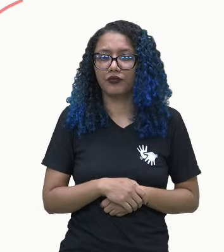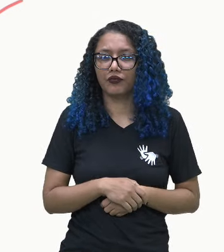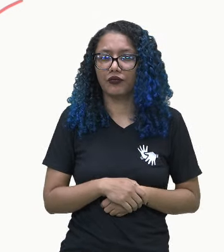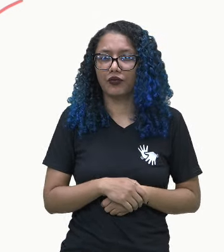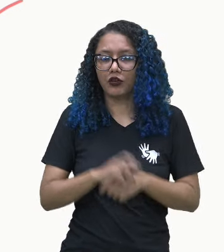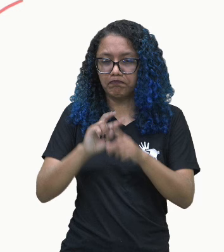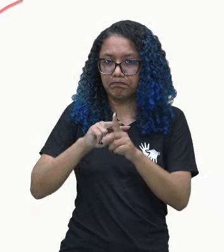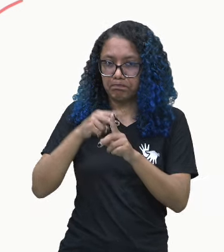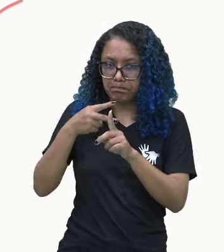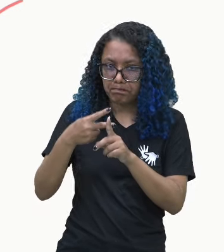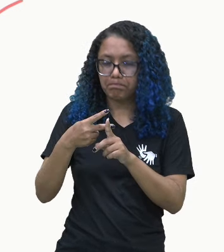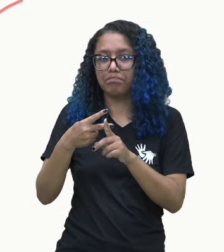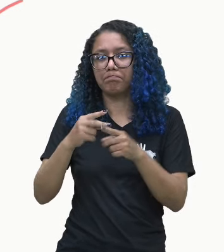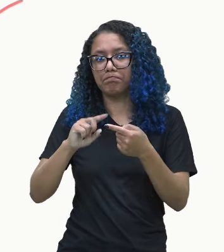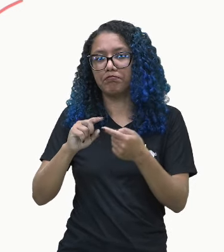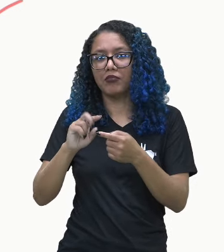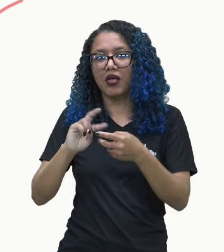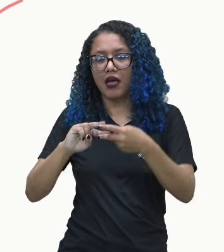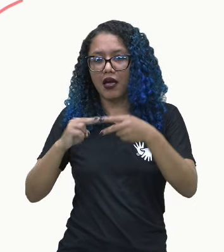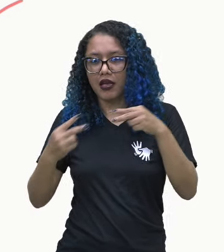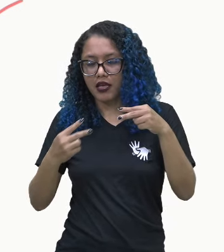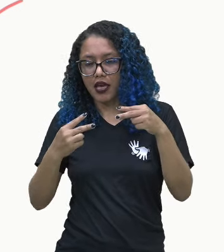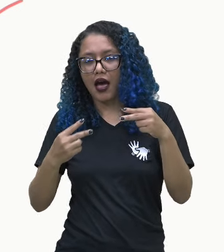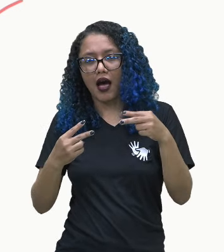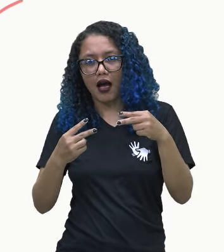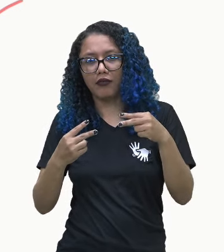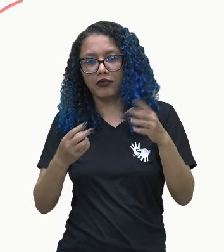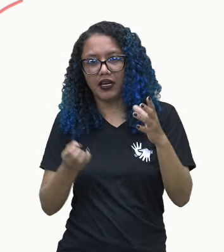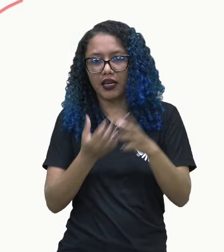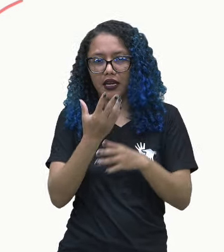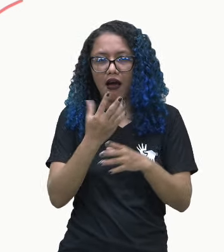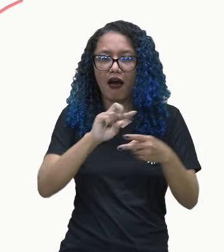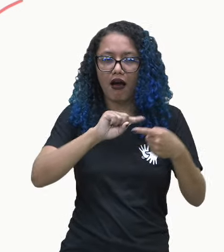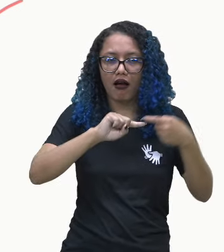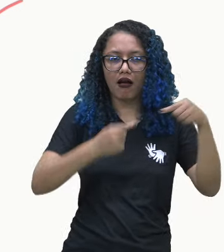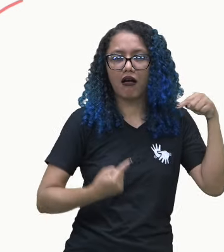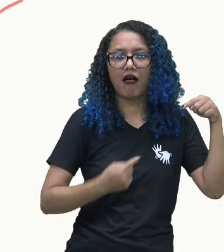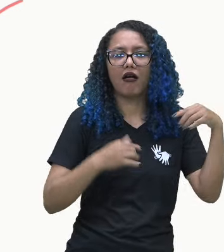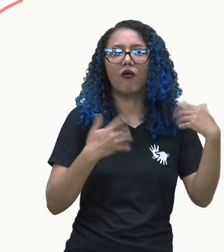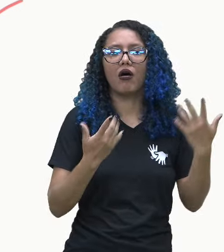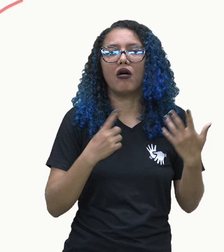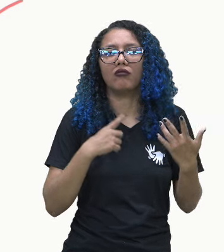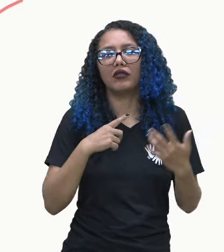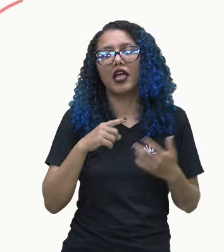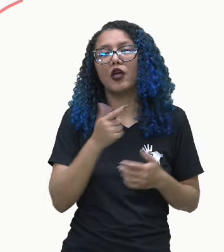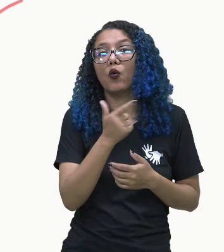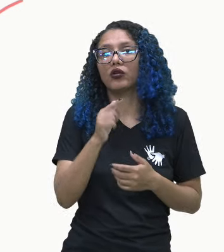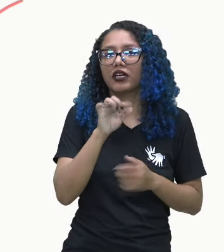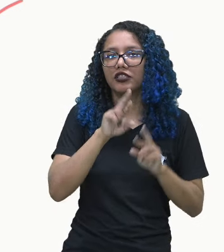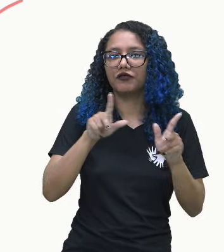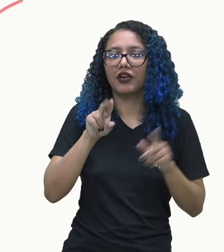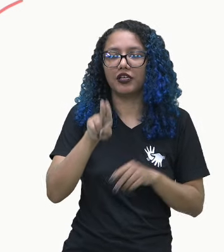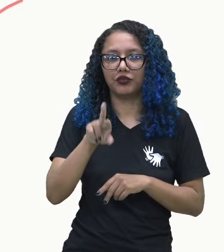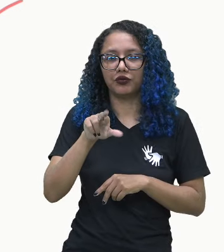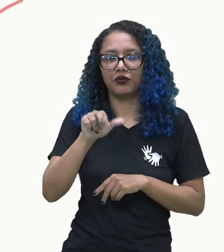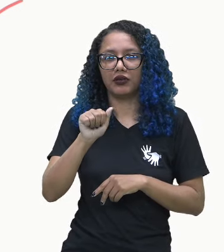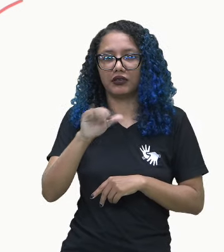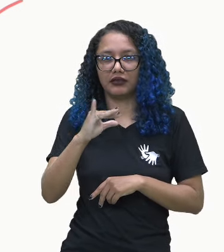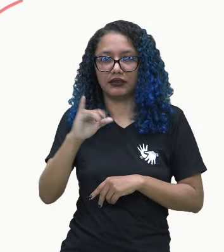do DNA para o RNA, para formar o RNA, nós vamos ter a uracila. E é